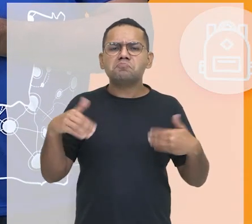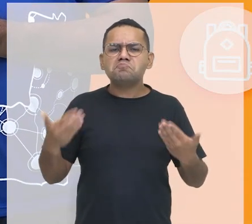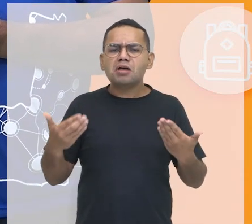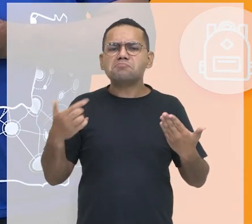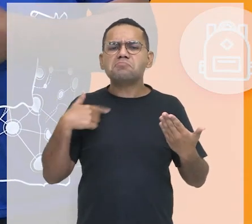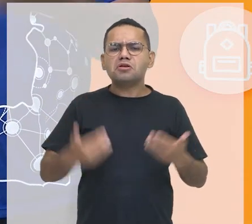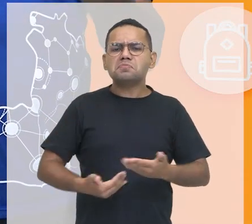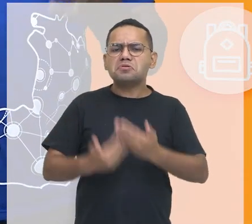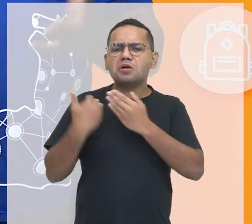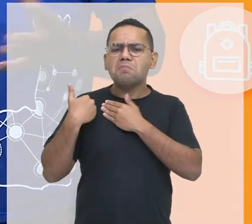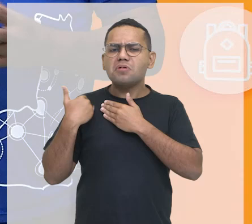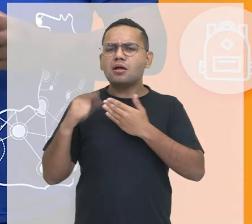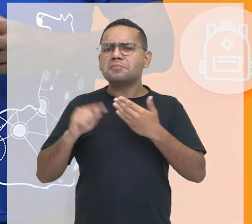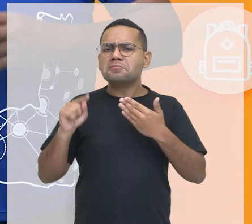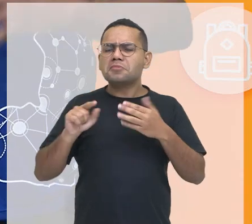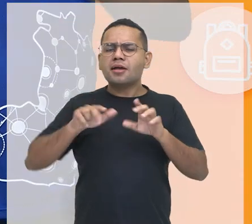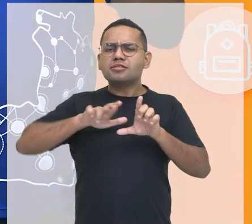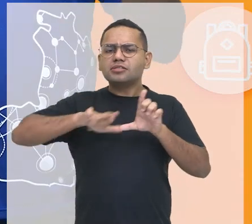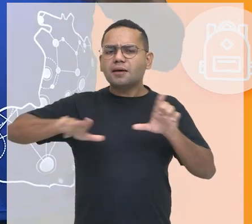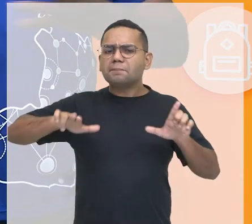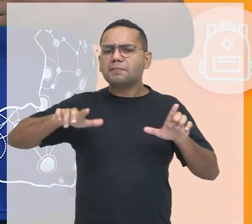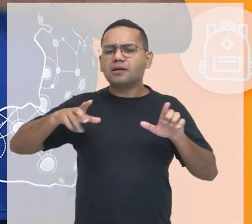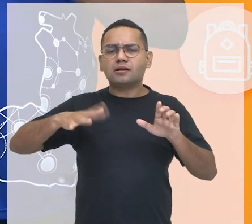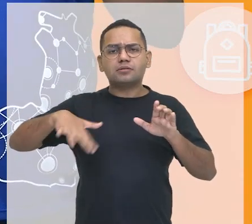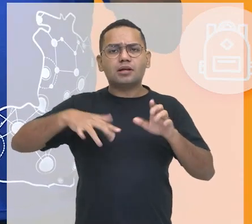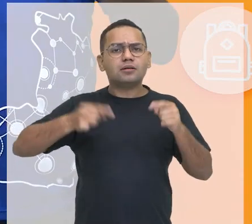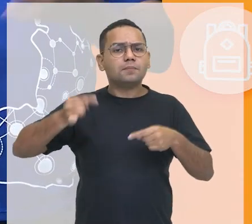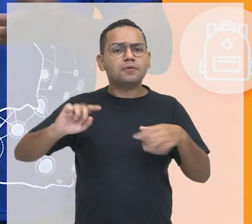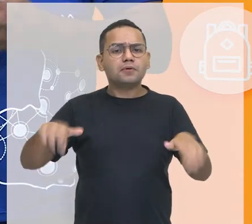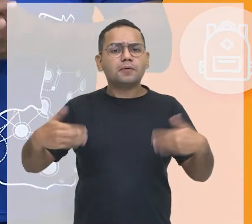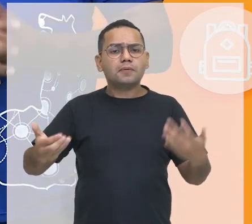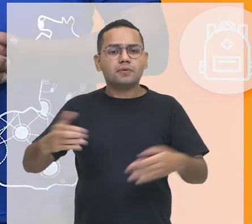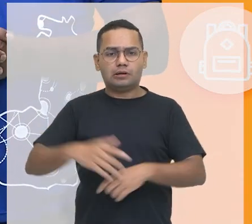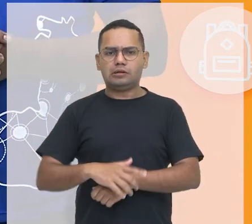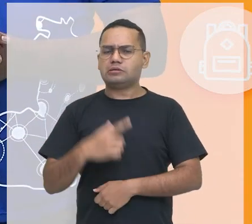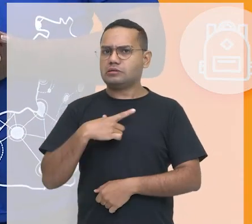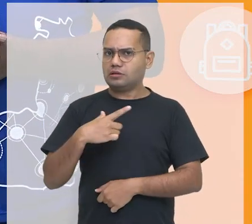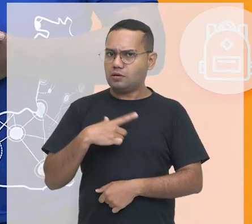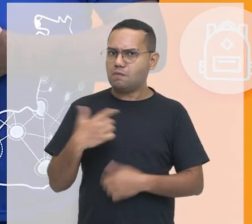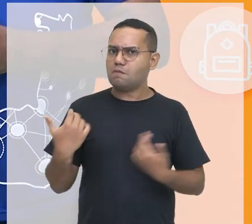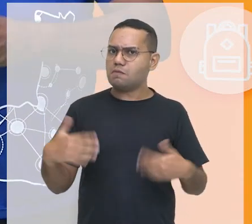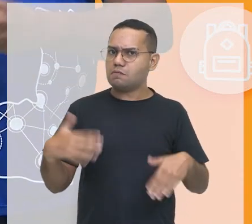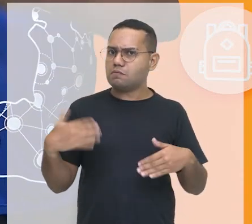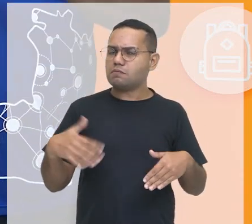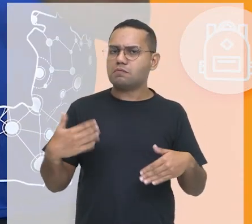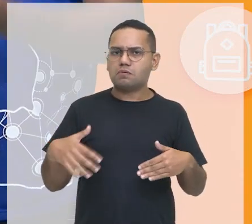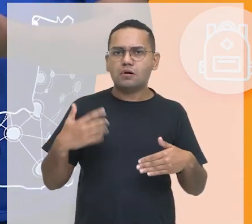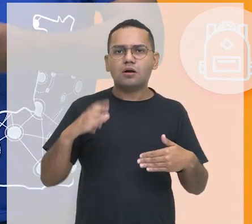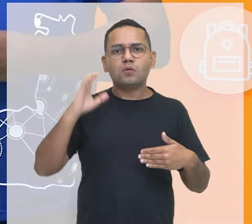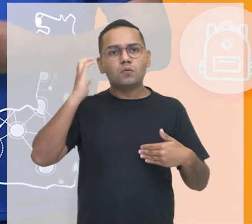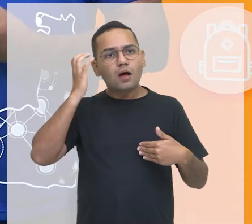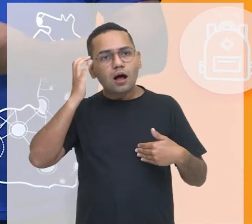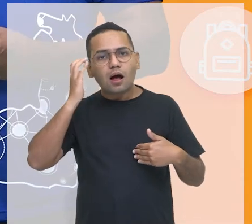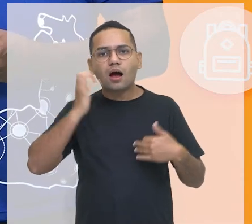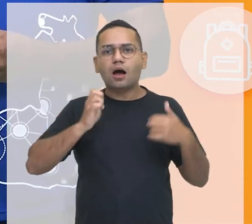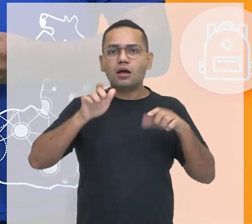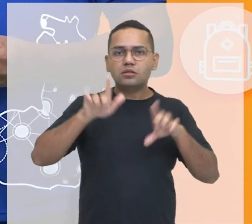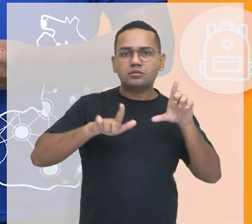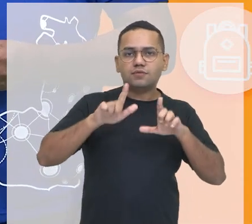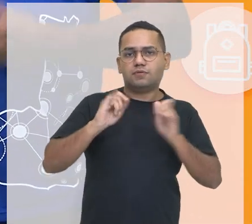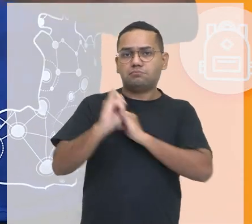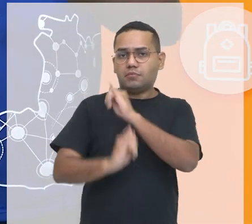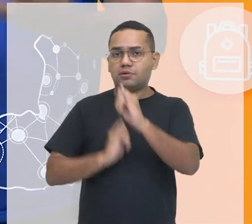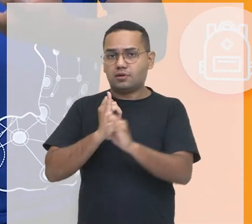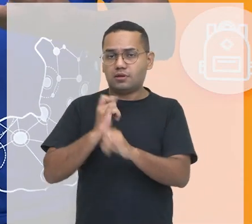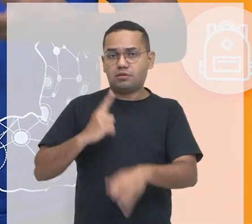na política, pessoal? É grande, né? A mídia está em todo lugar, no rádio, na TV, na internet. Discutir as influências